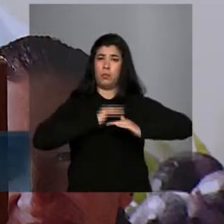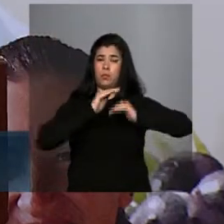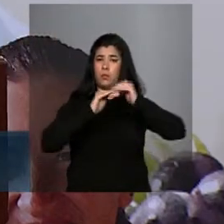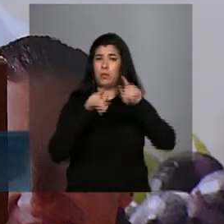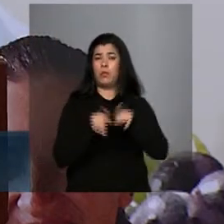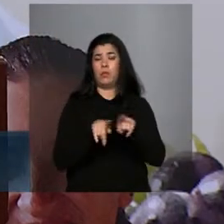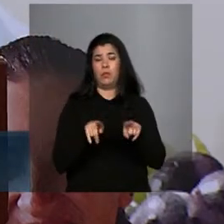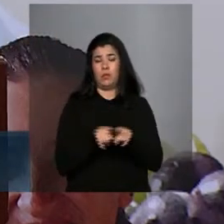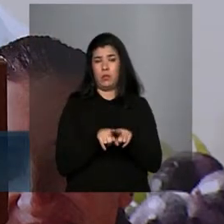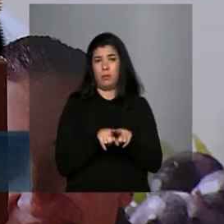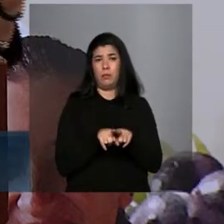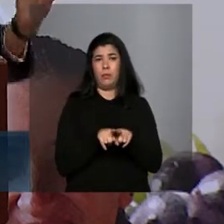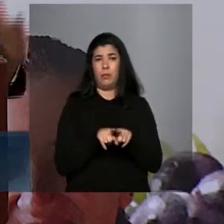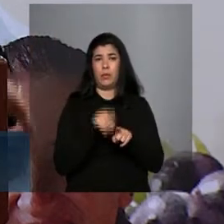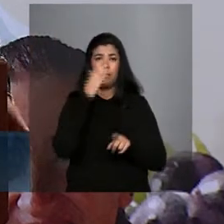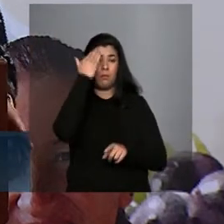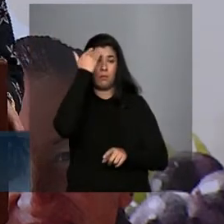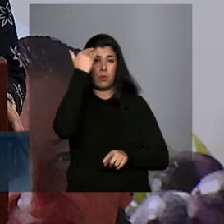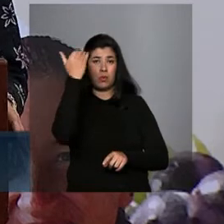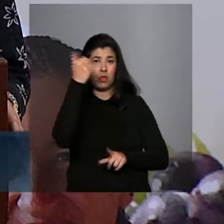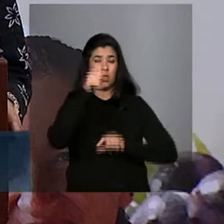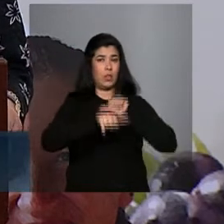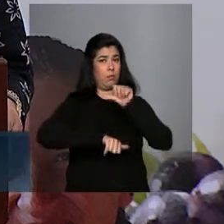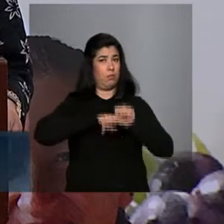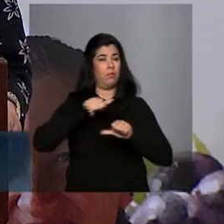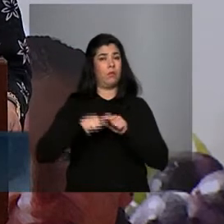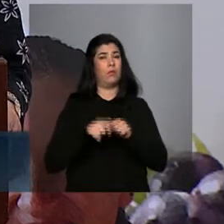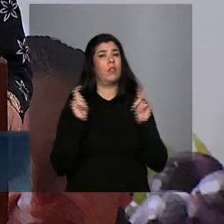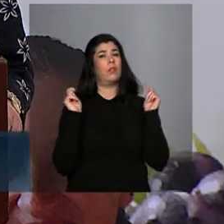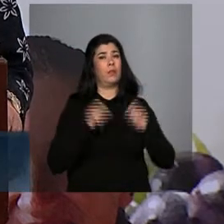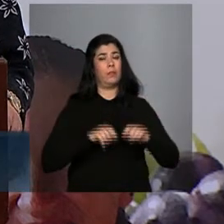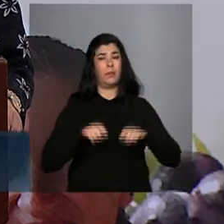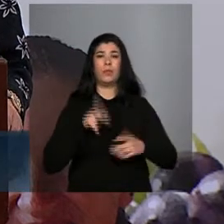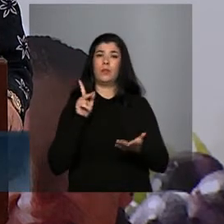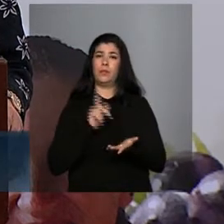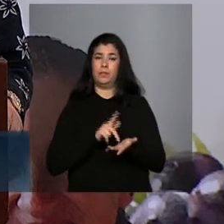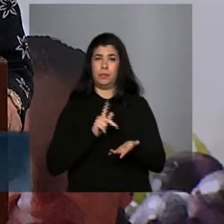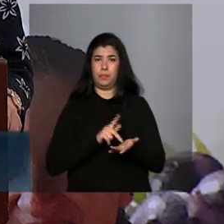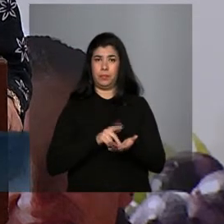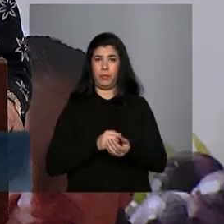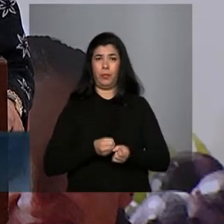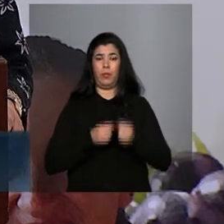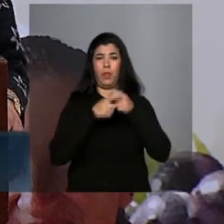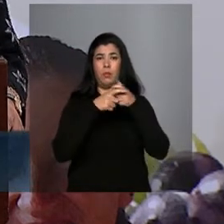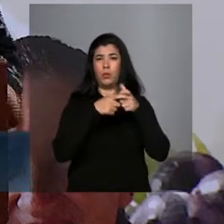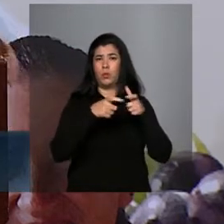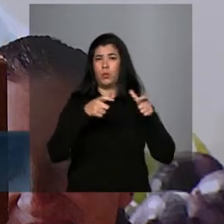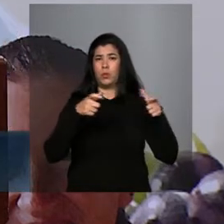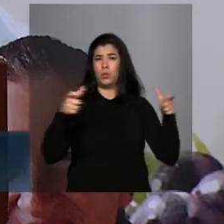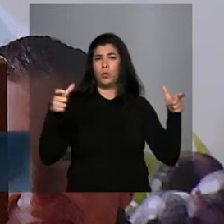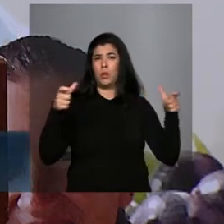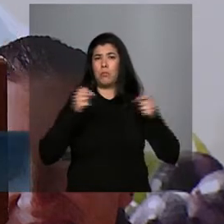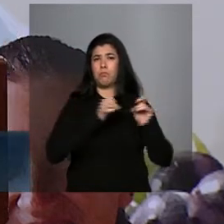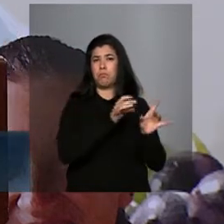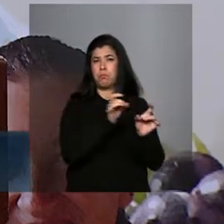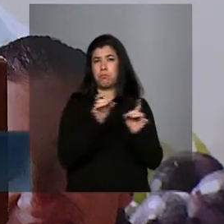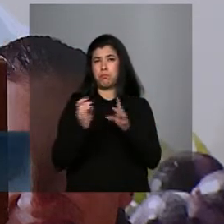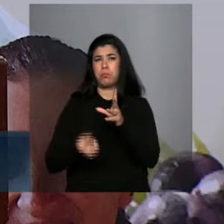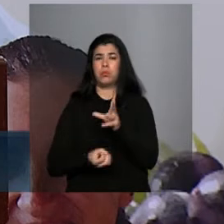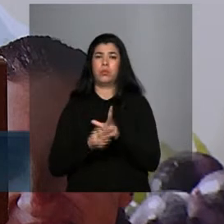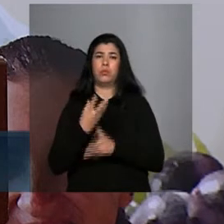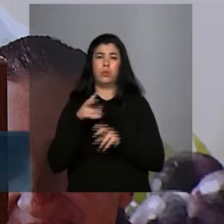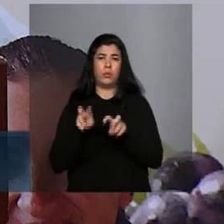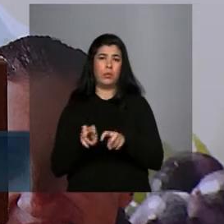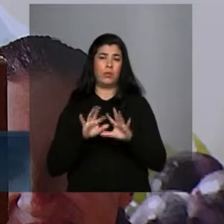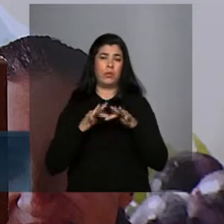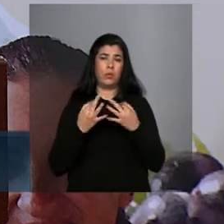ela se modernizou, ela foi capaz, de fato, de se expandir. Daí porque é o que